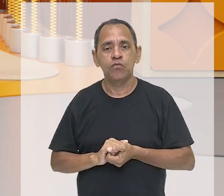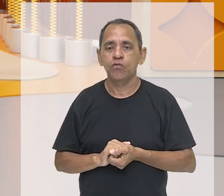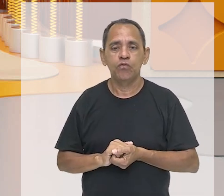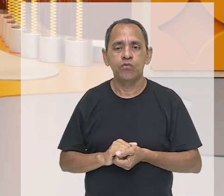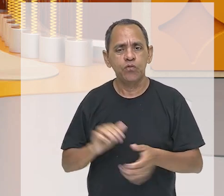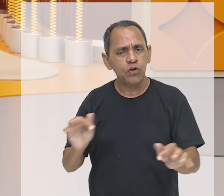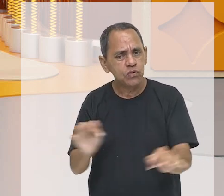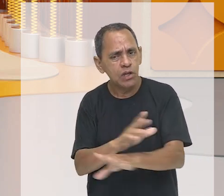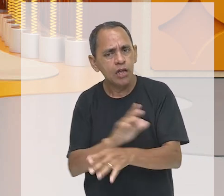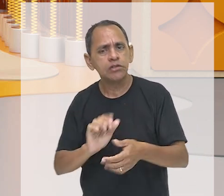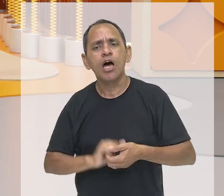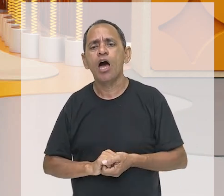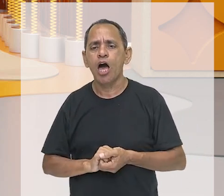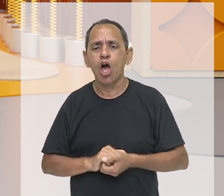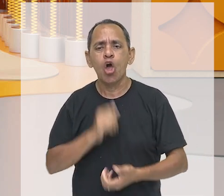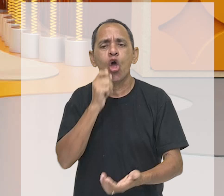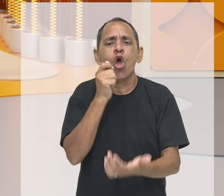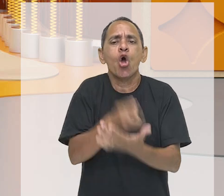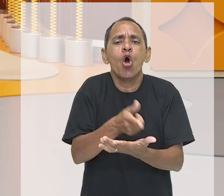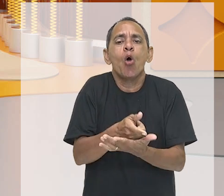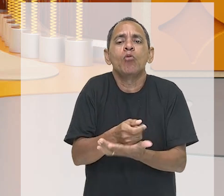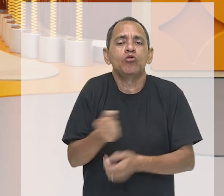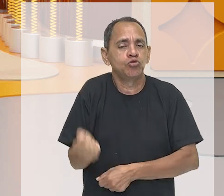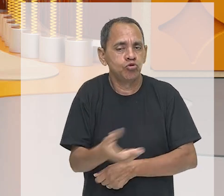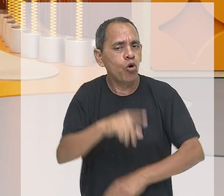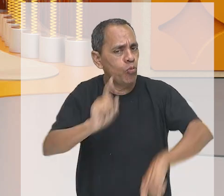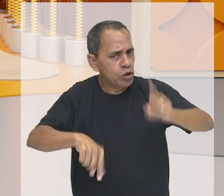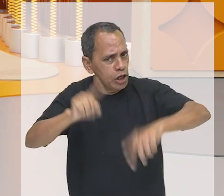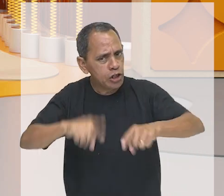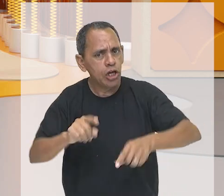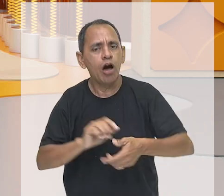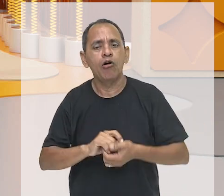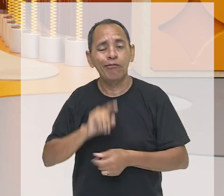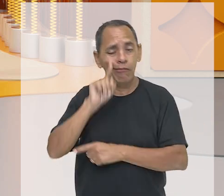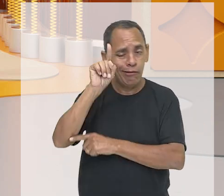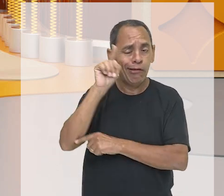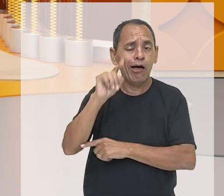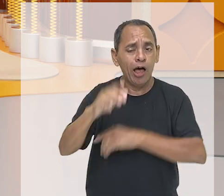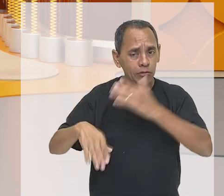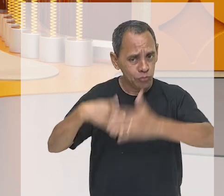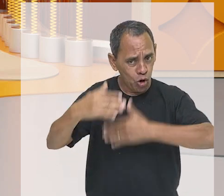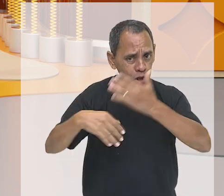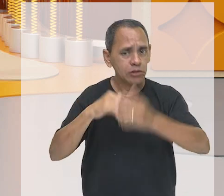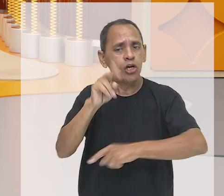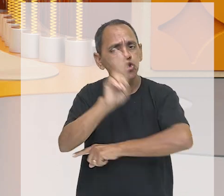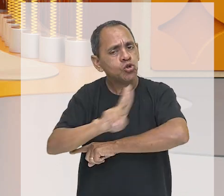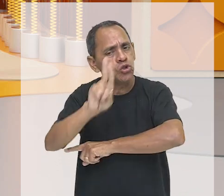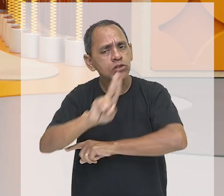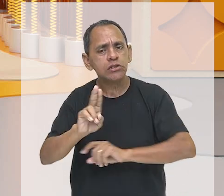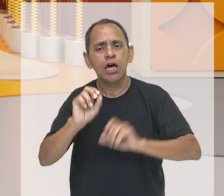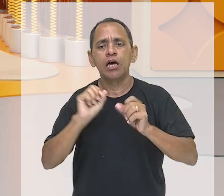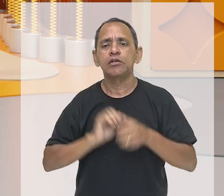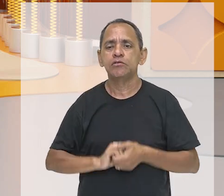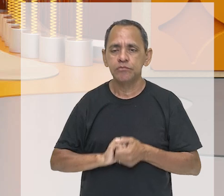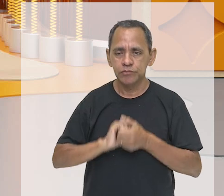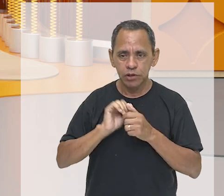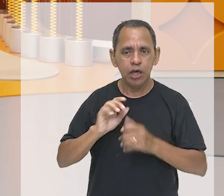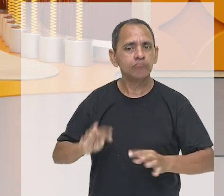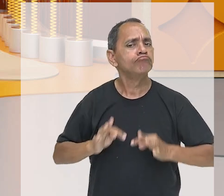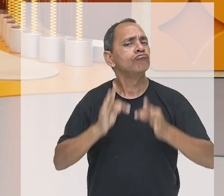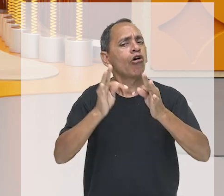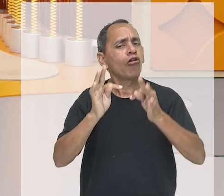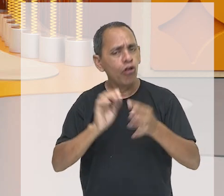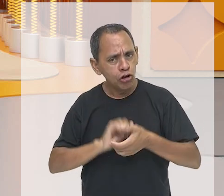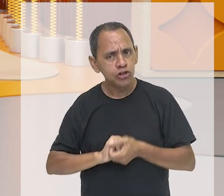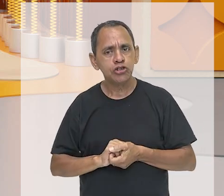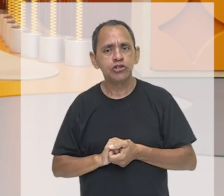não, já compro um novo, né? Então, realmente lá é esse processo de realmente utilizarem as tecnologias